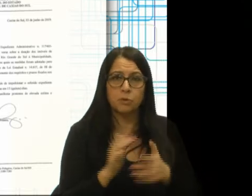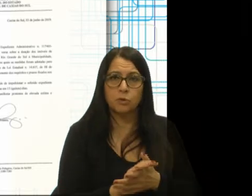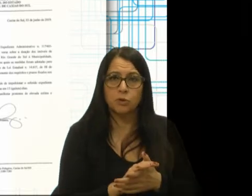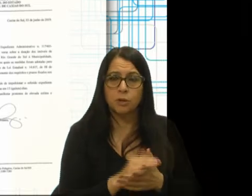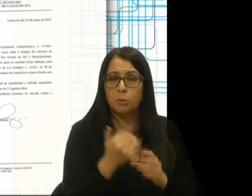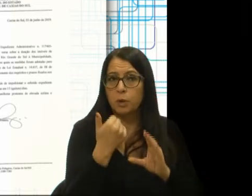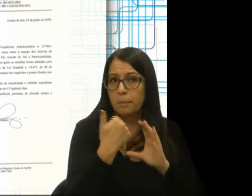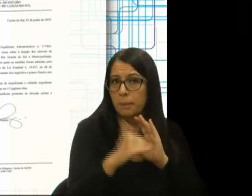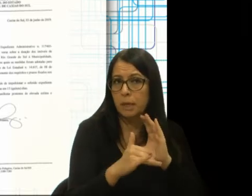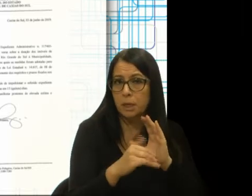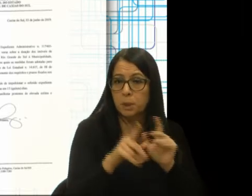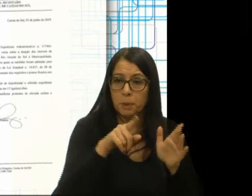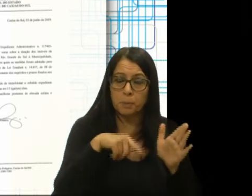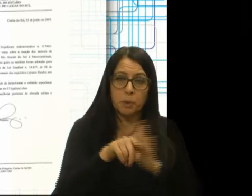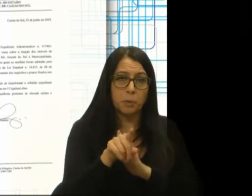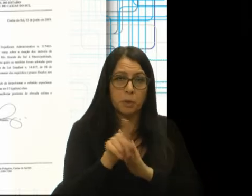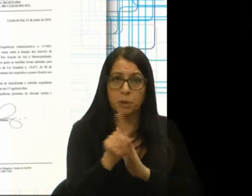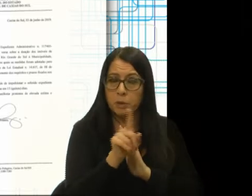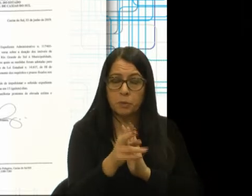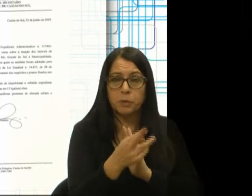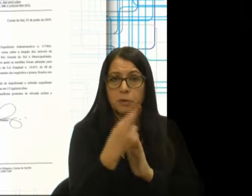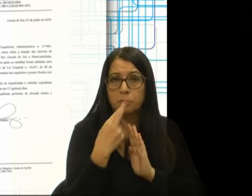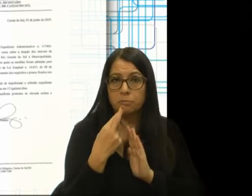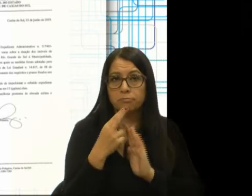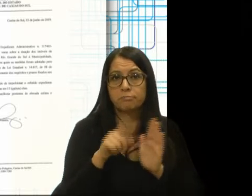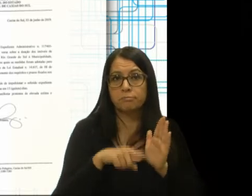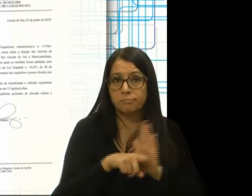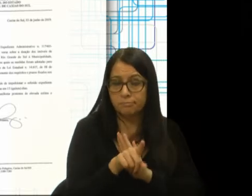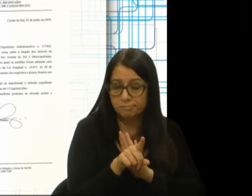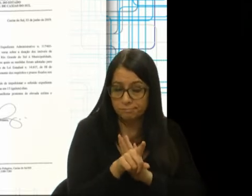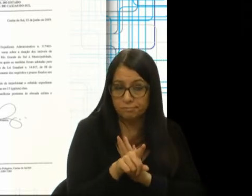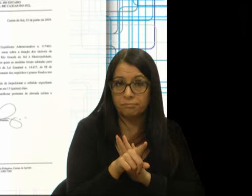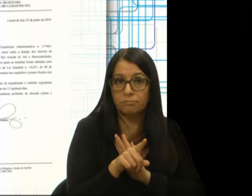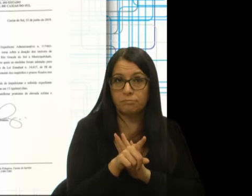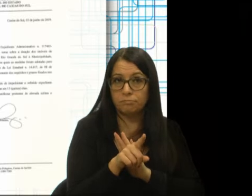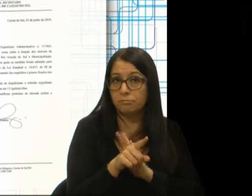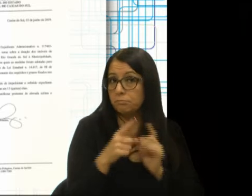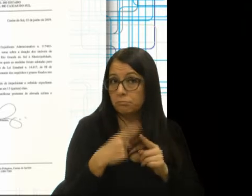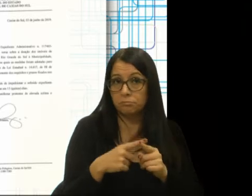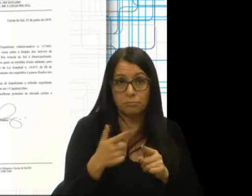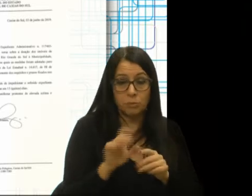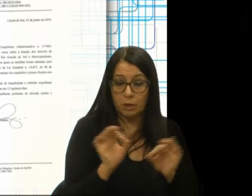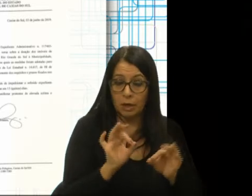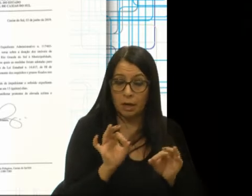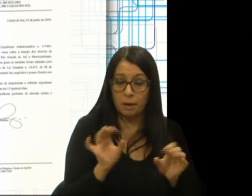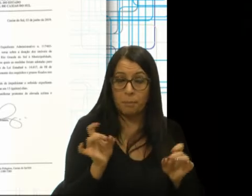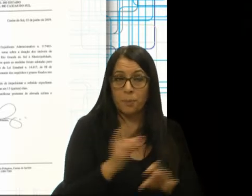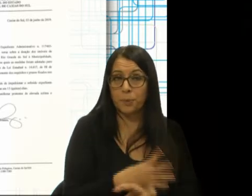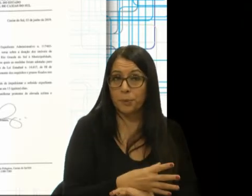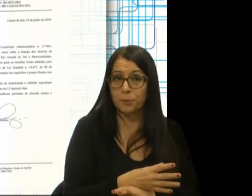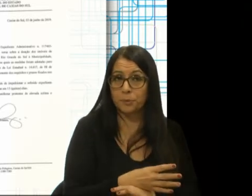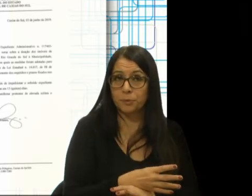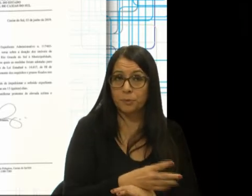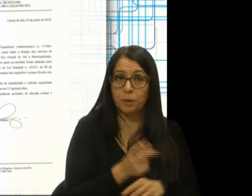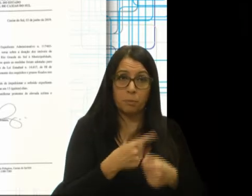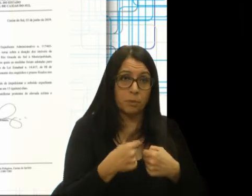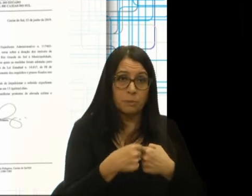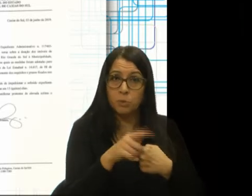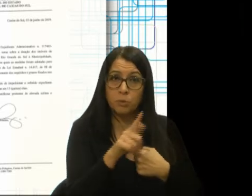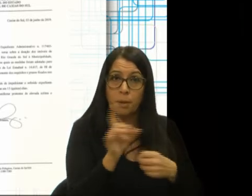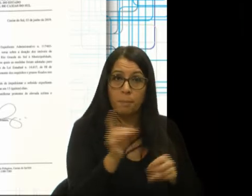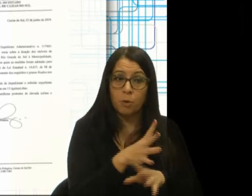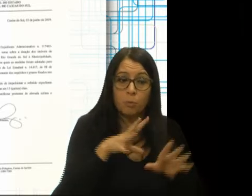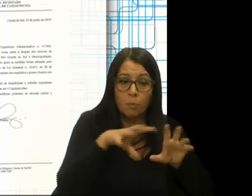e-mail envio de perguntas e não responder as perguntas, é porque não tem nada preparado. É que o município não está pronto para ocupar a